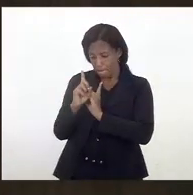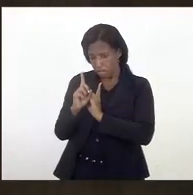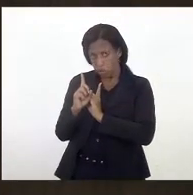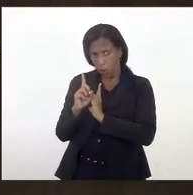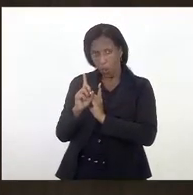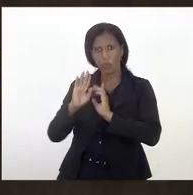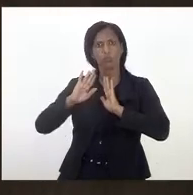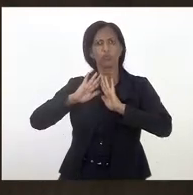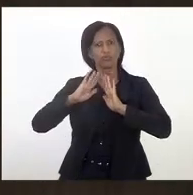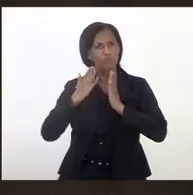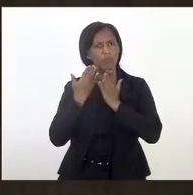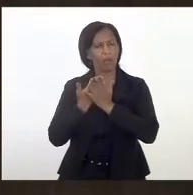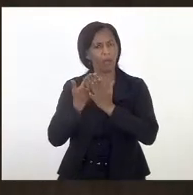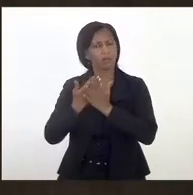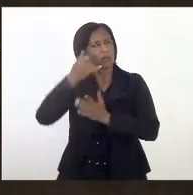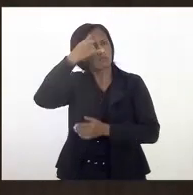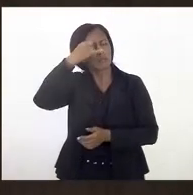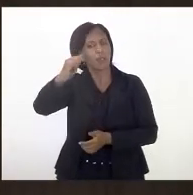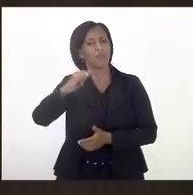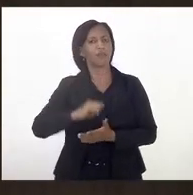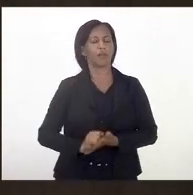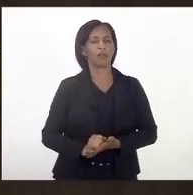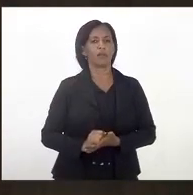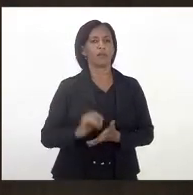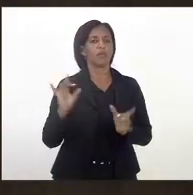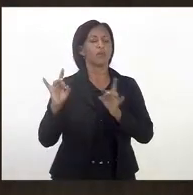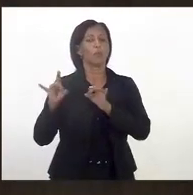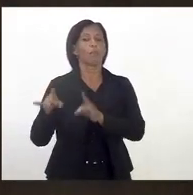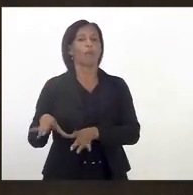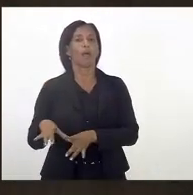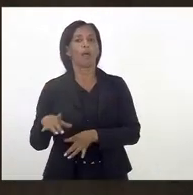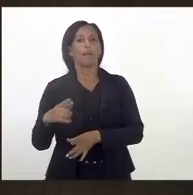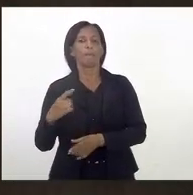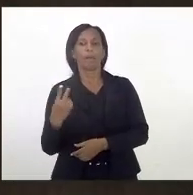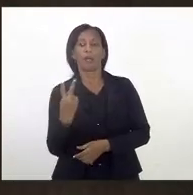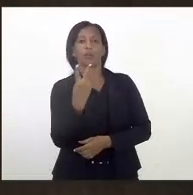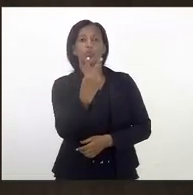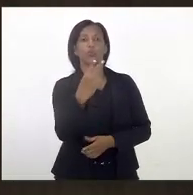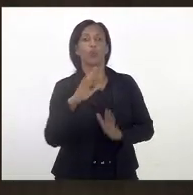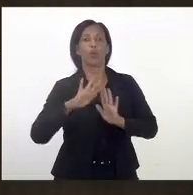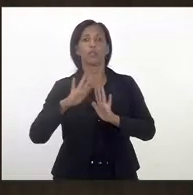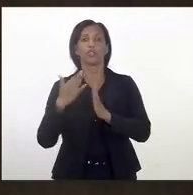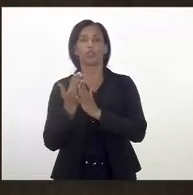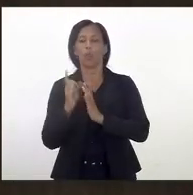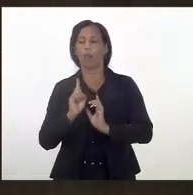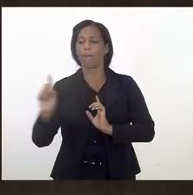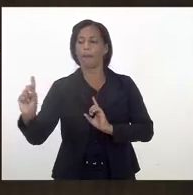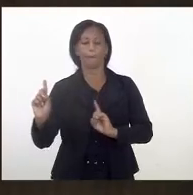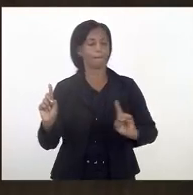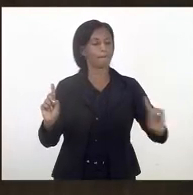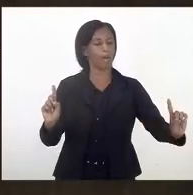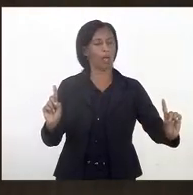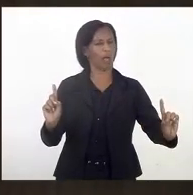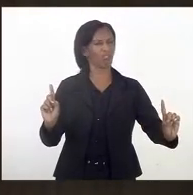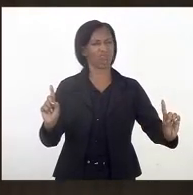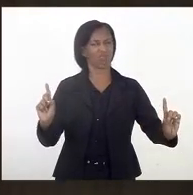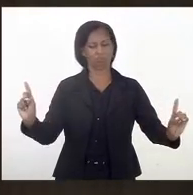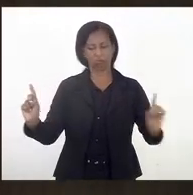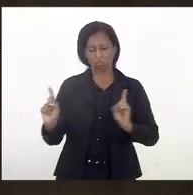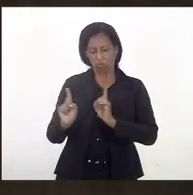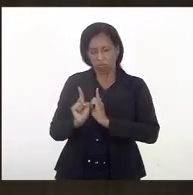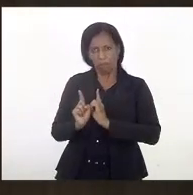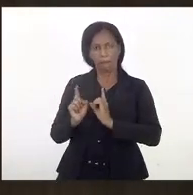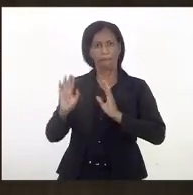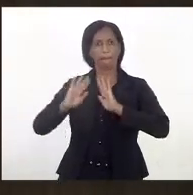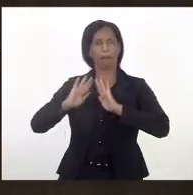das suas casas para evitar que eles acabassem indo para duas escolas estão Parabéns deputado Alan de parabéns deputada